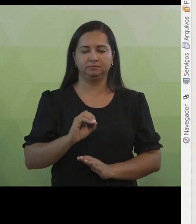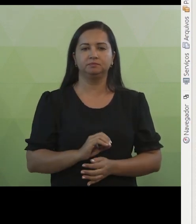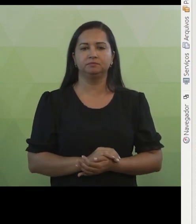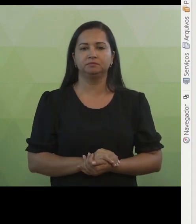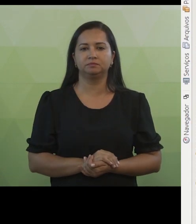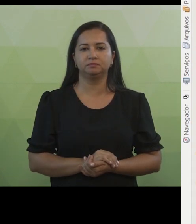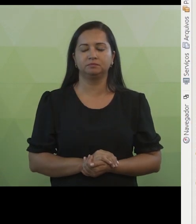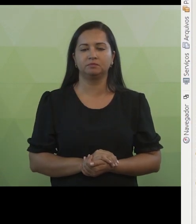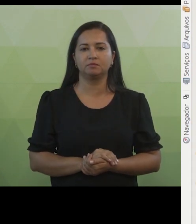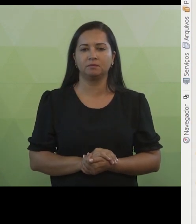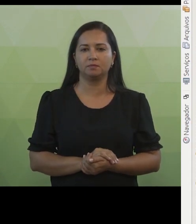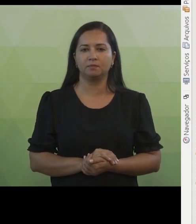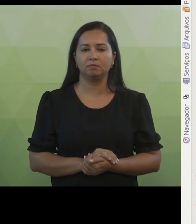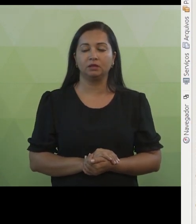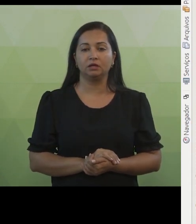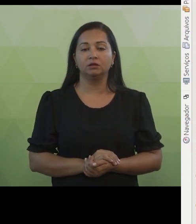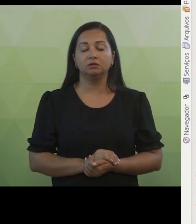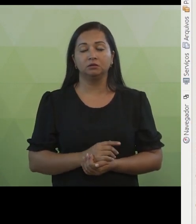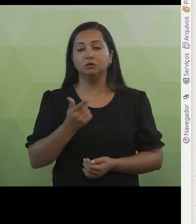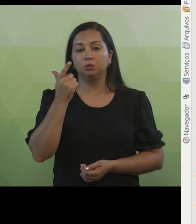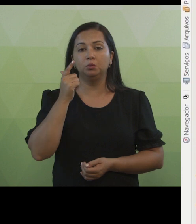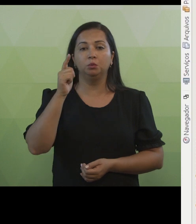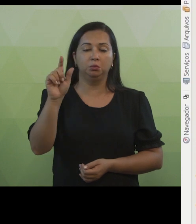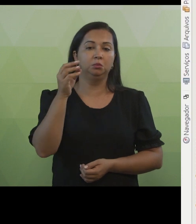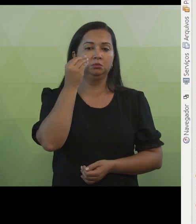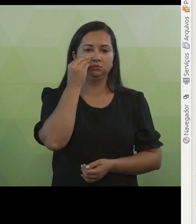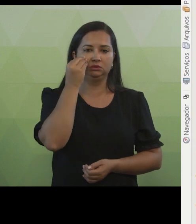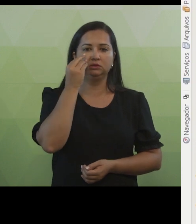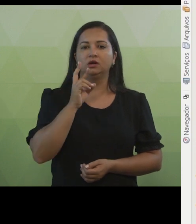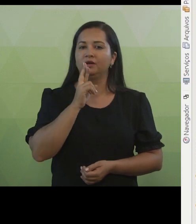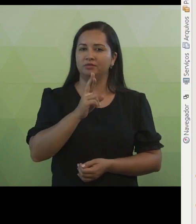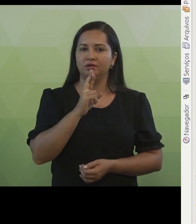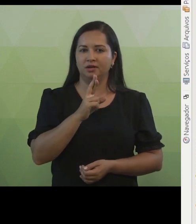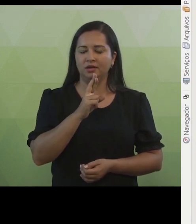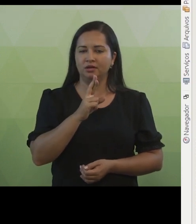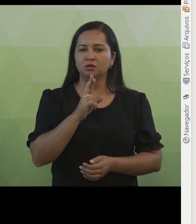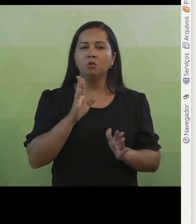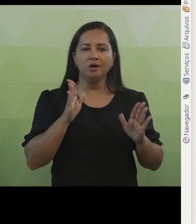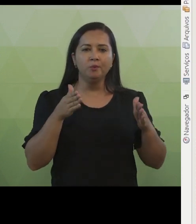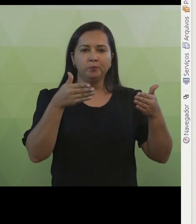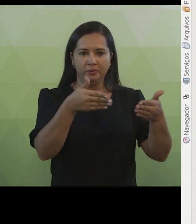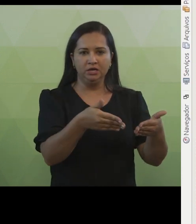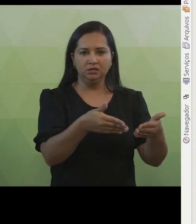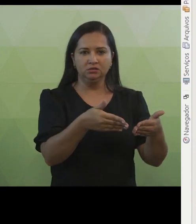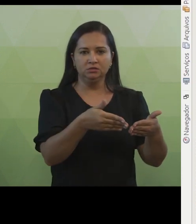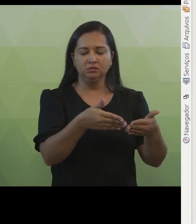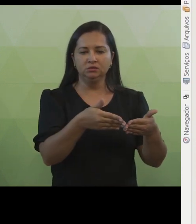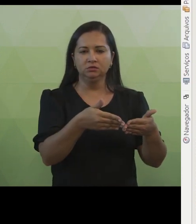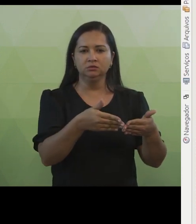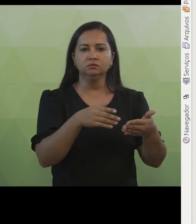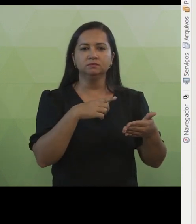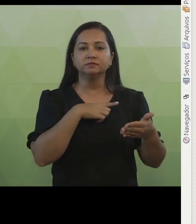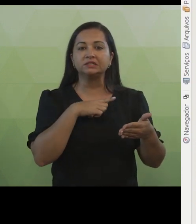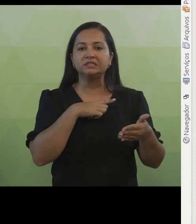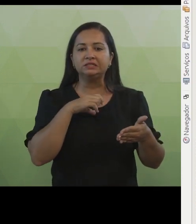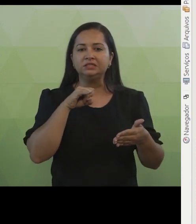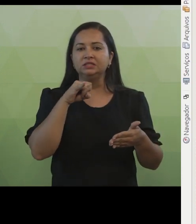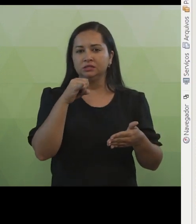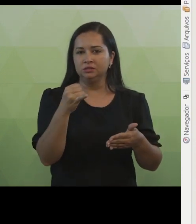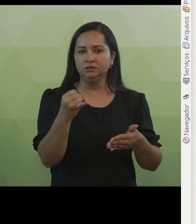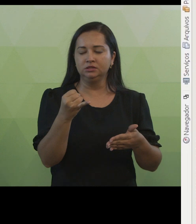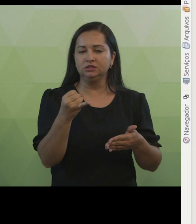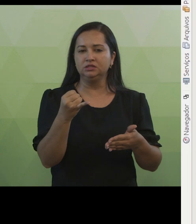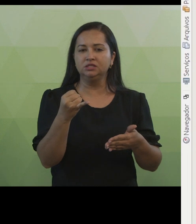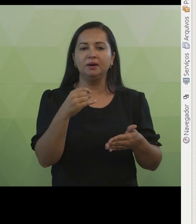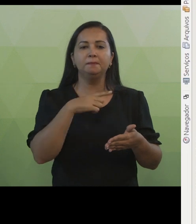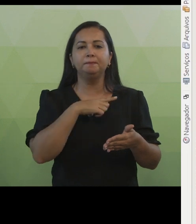Outra forma de resolver essa questão do acesso é se o meu atributo